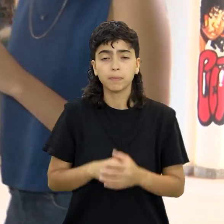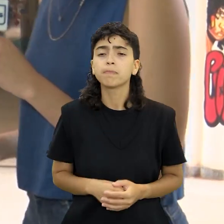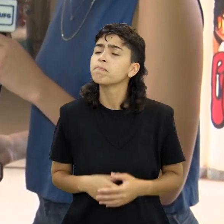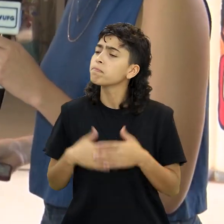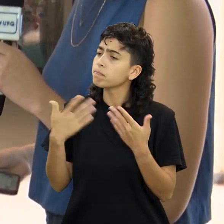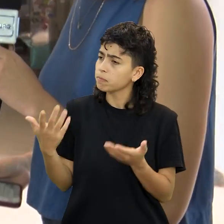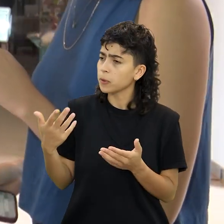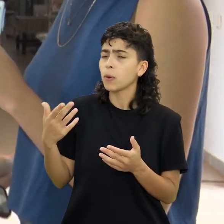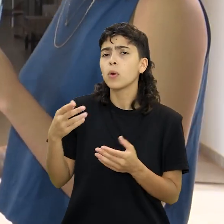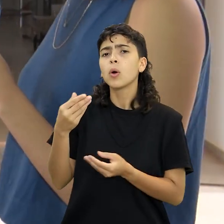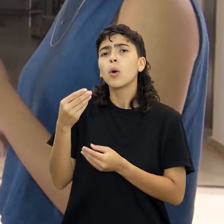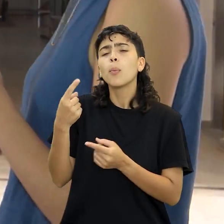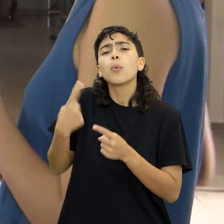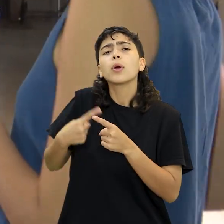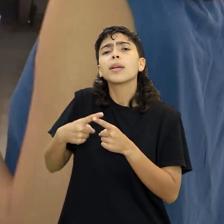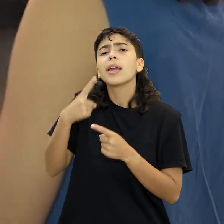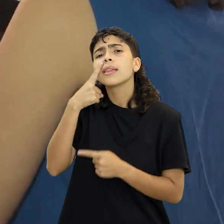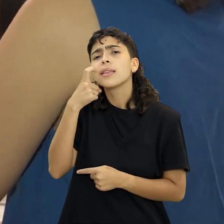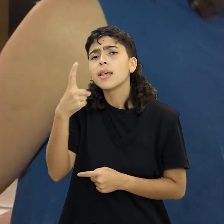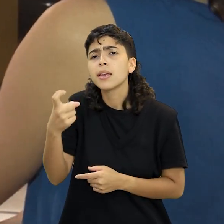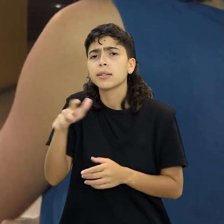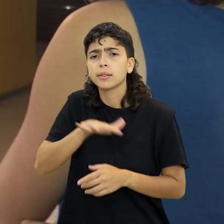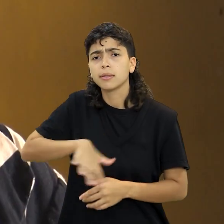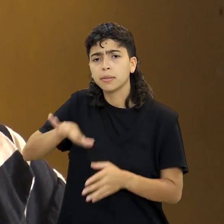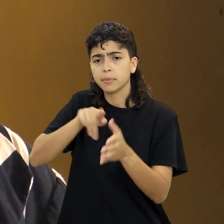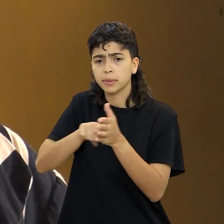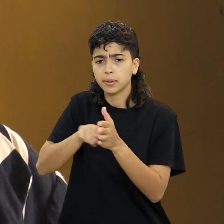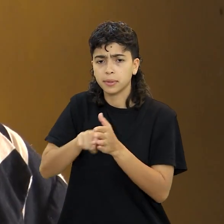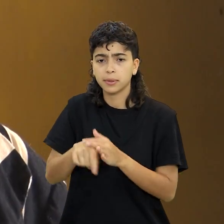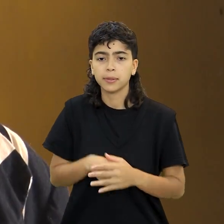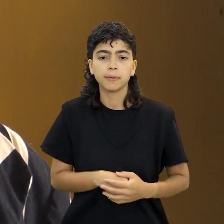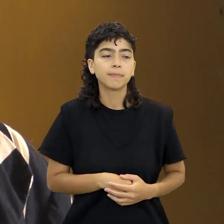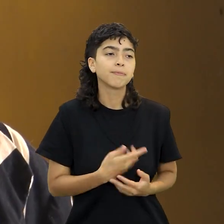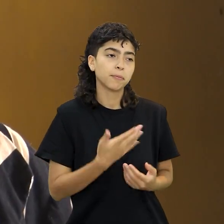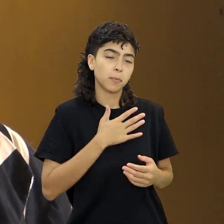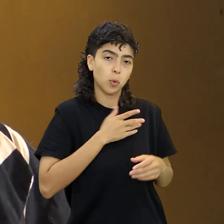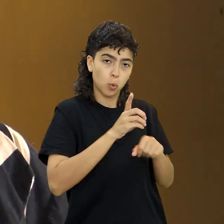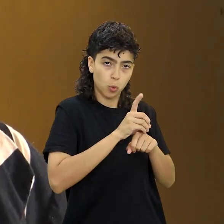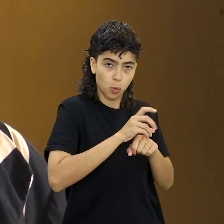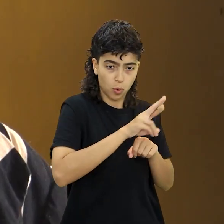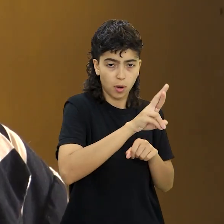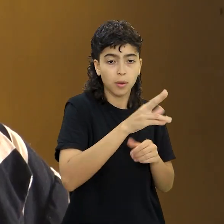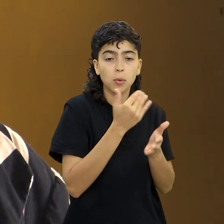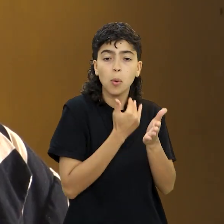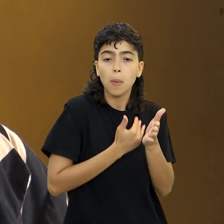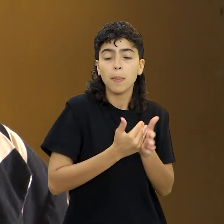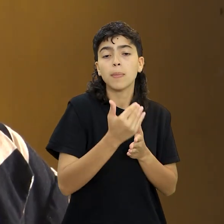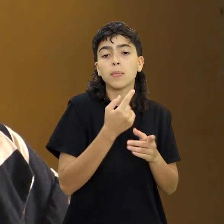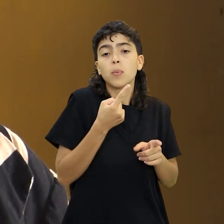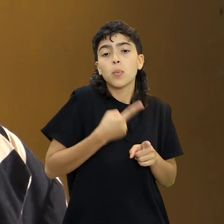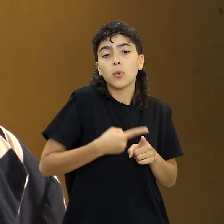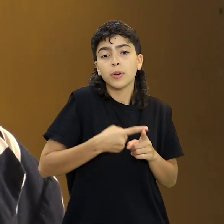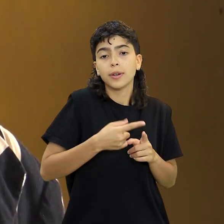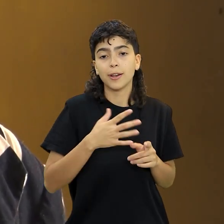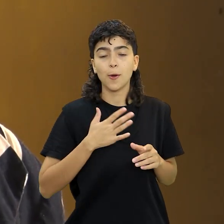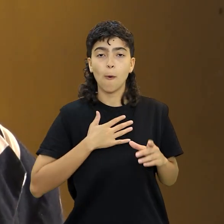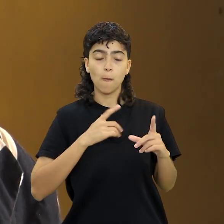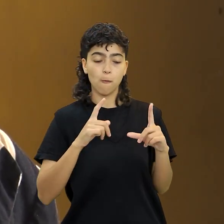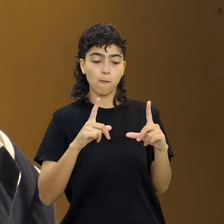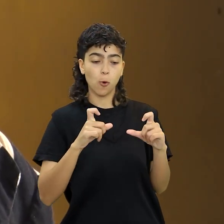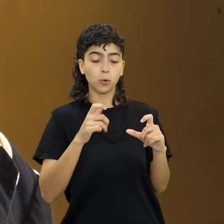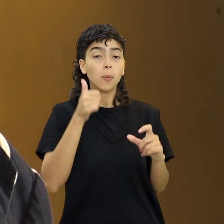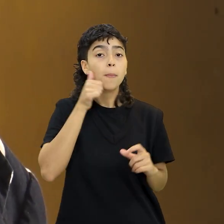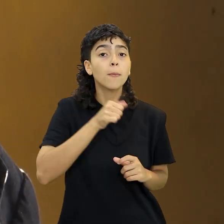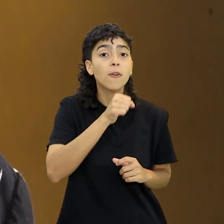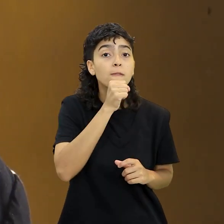como surgiu o interesse por essa área de pesquisa? Minha tese de doutorado, ela começa com a fotografia da minha